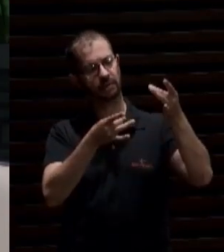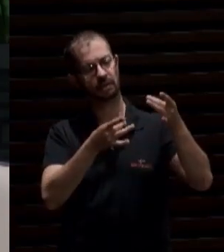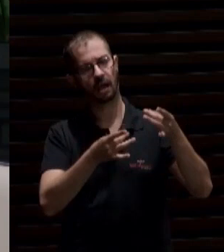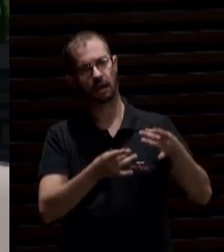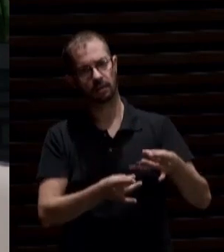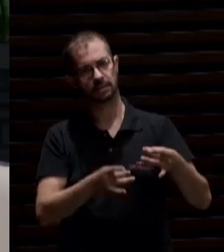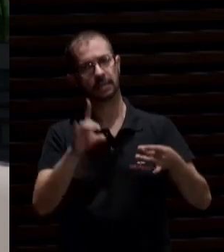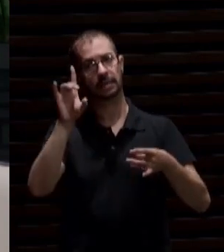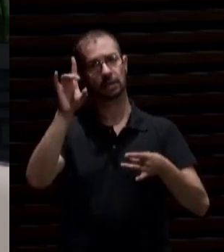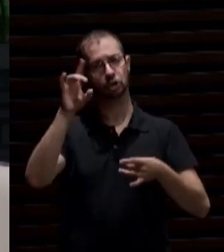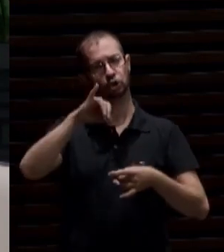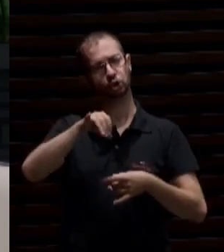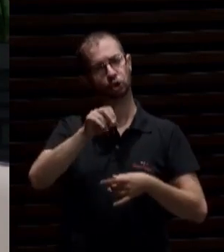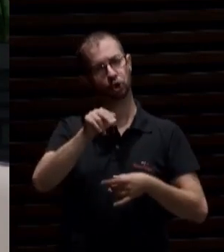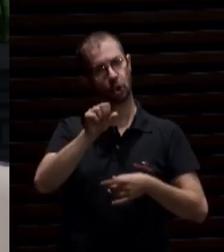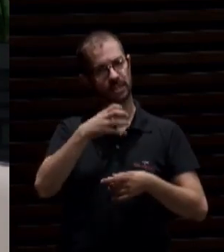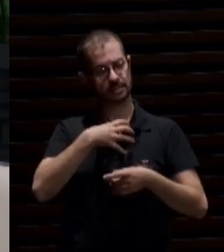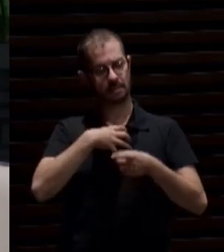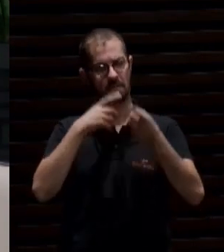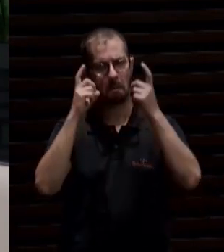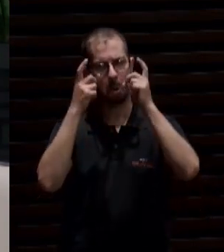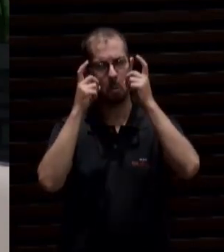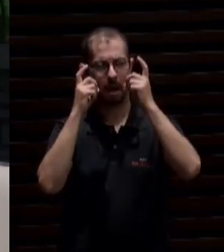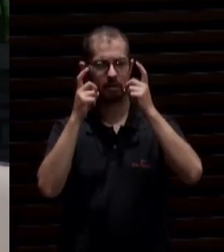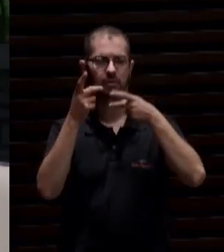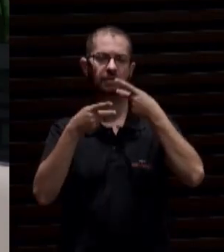de preocupação, ele diz assim no verso 4.